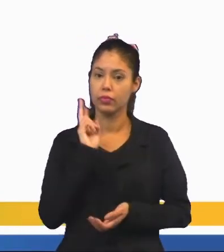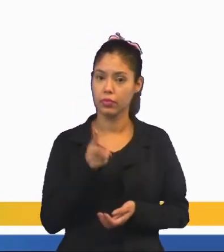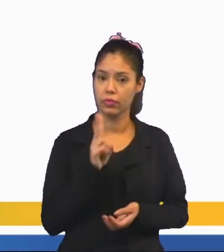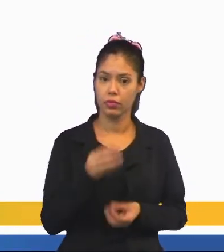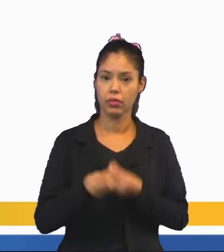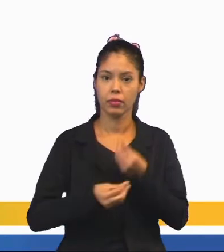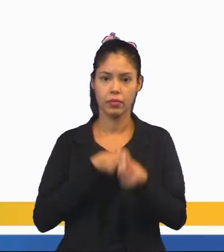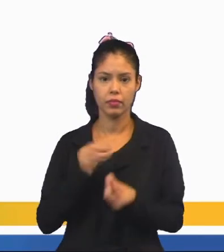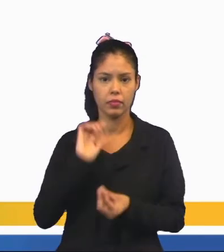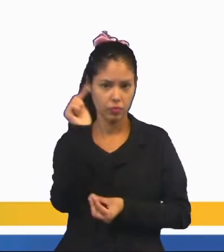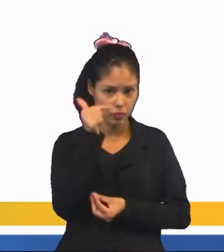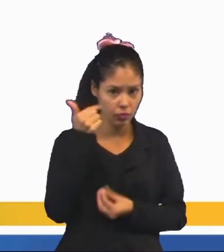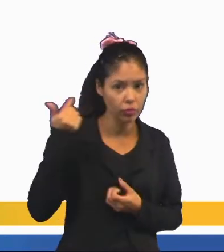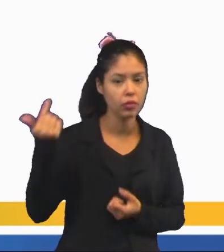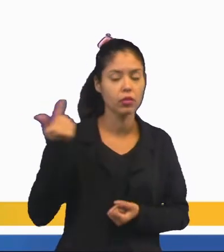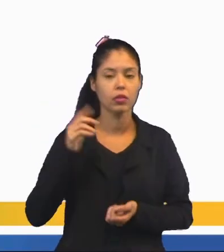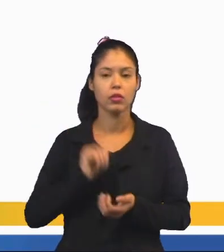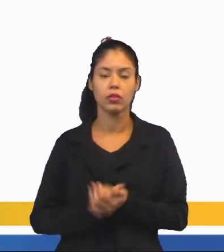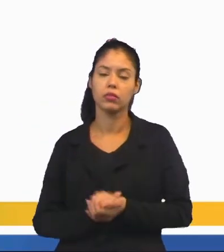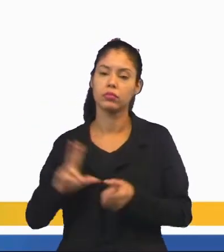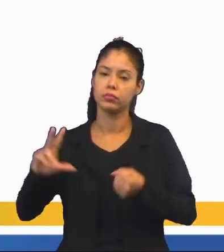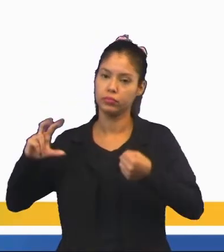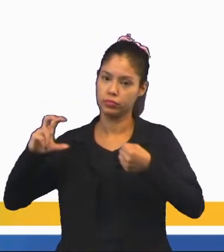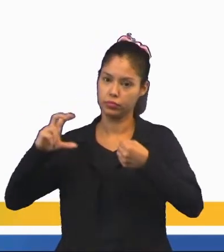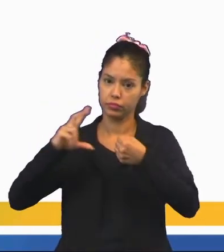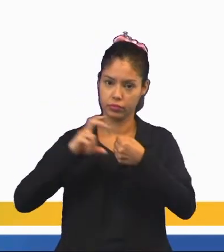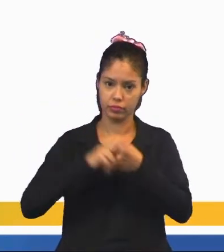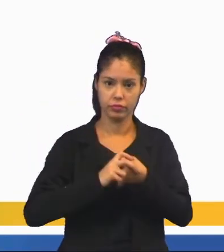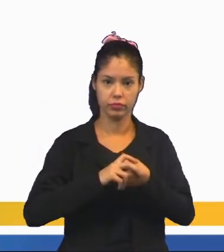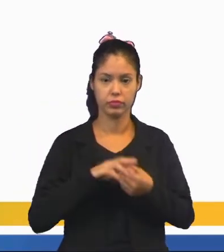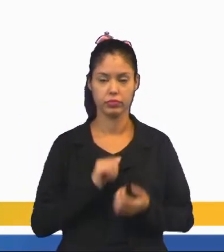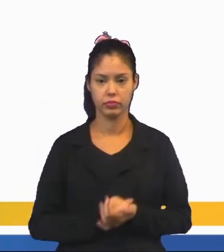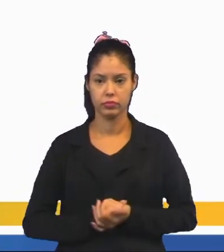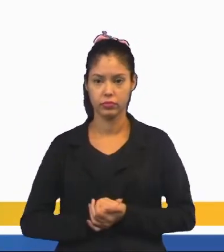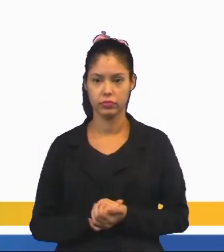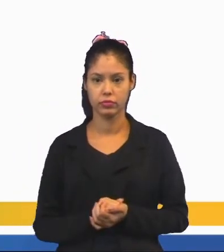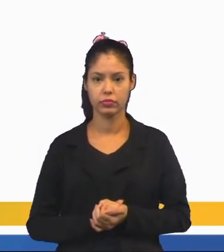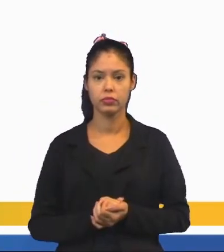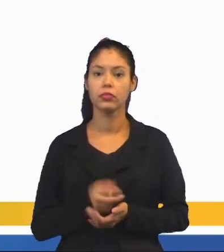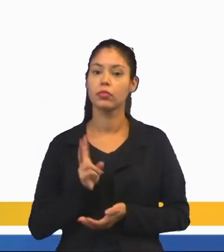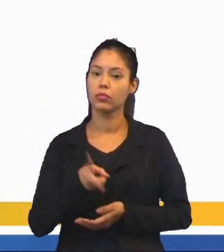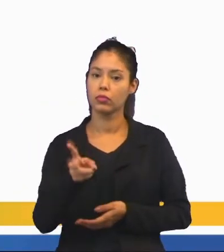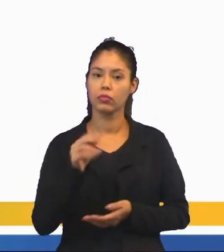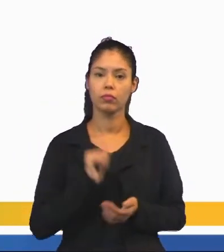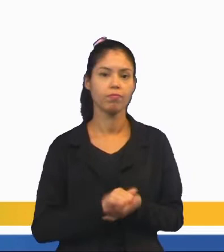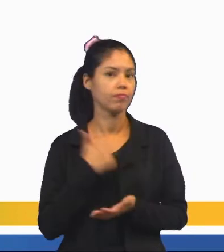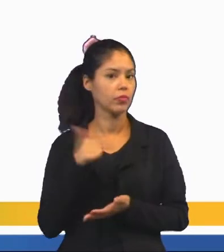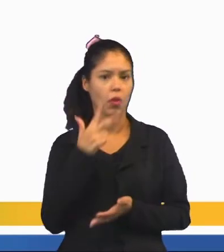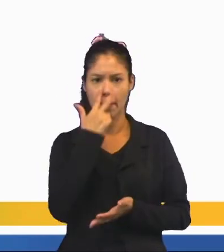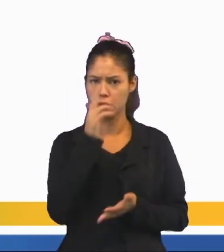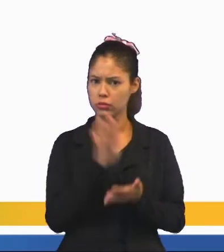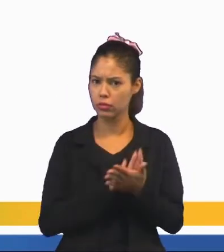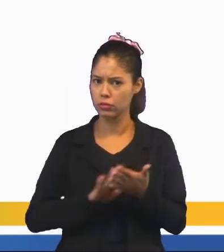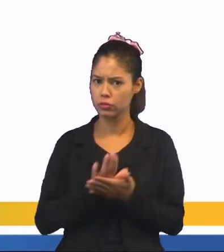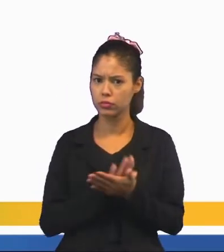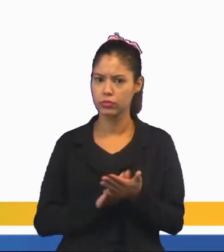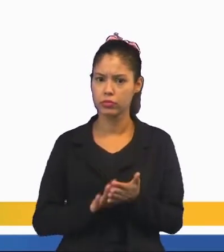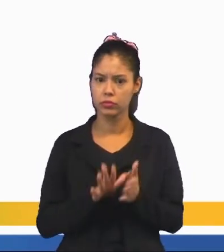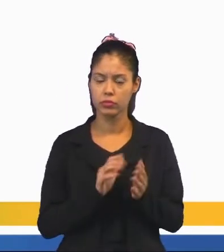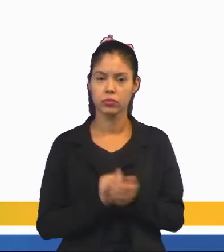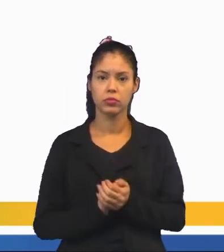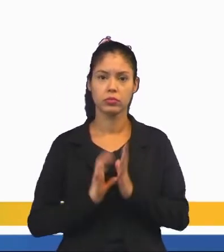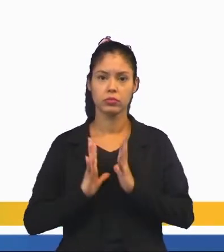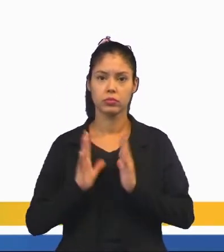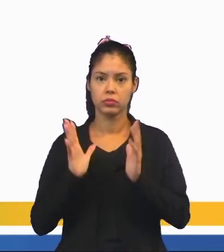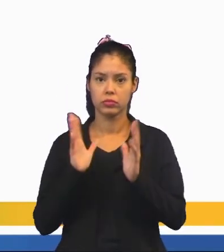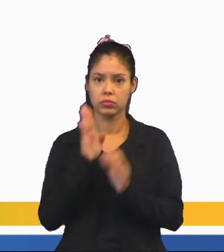HSV, da mesma forma que outras herpesvírus, permanece inativo,